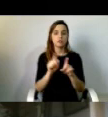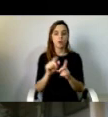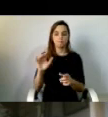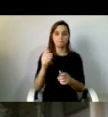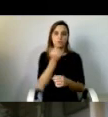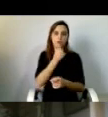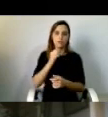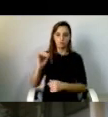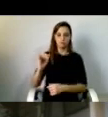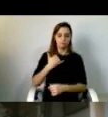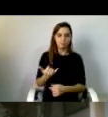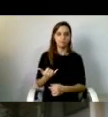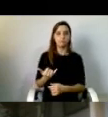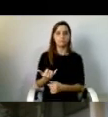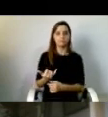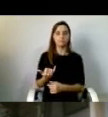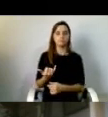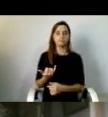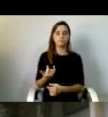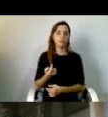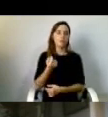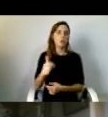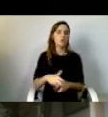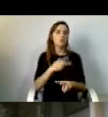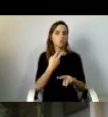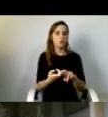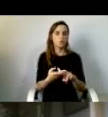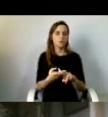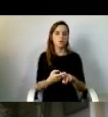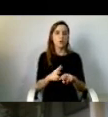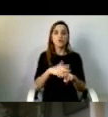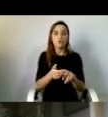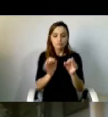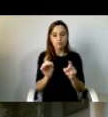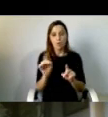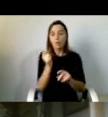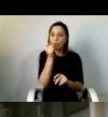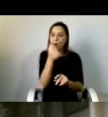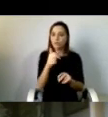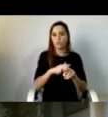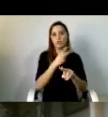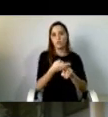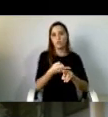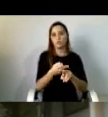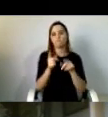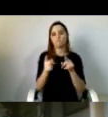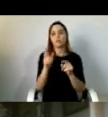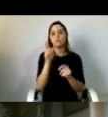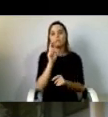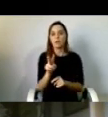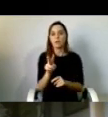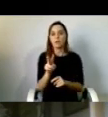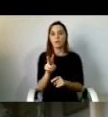exposição à violência, que é quase o dobro, não chega, mas é quase o dobro daquela que é encontrada